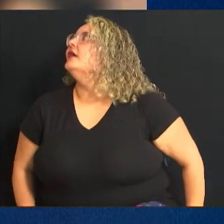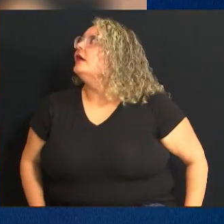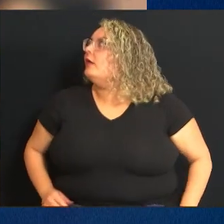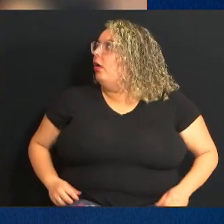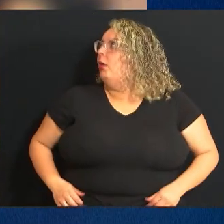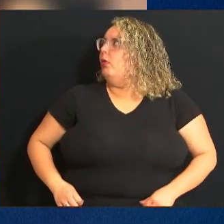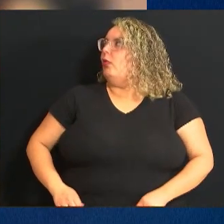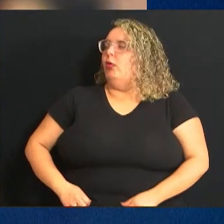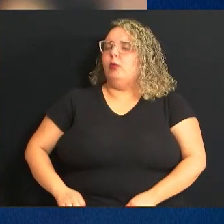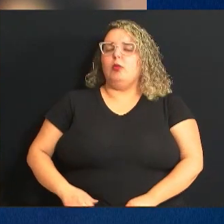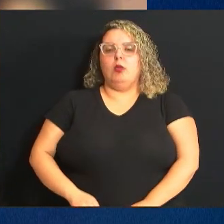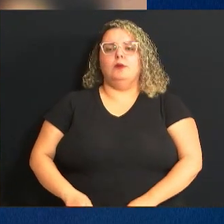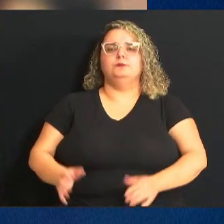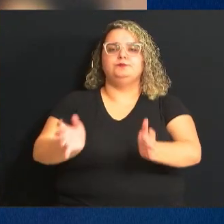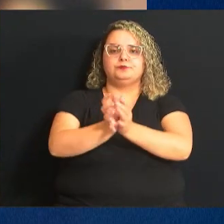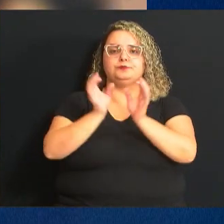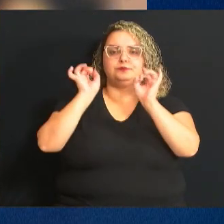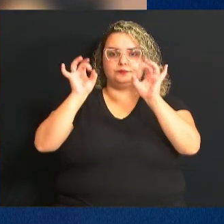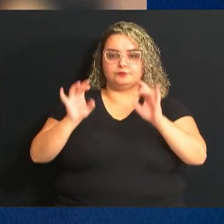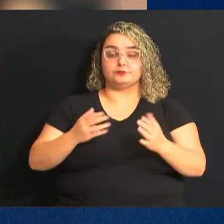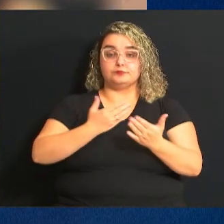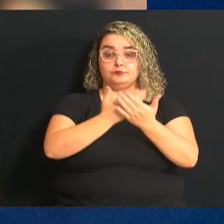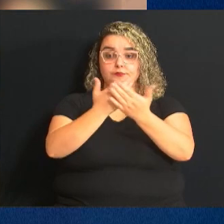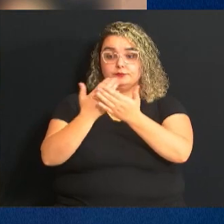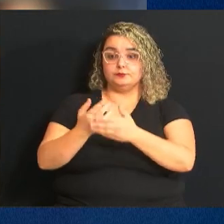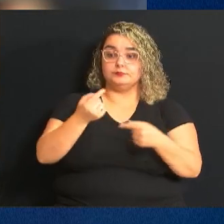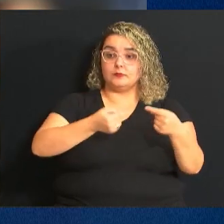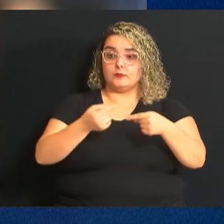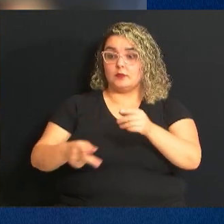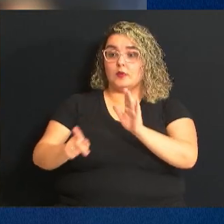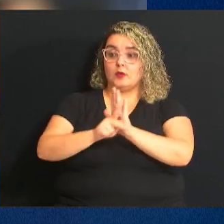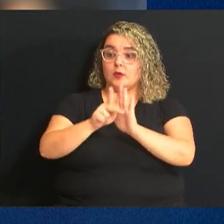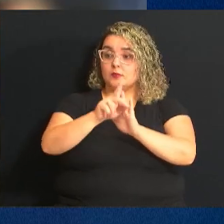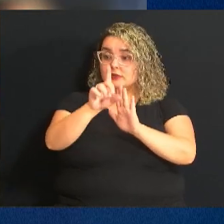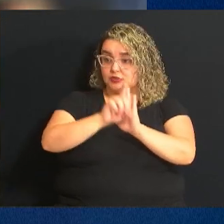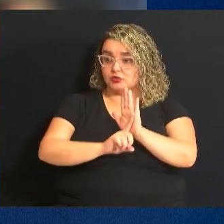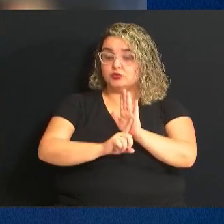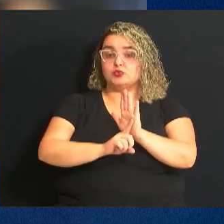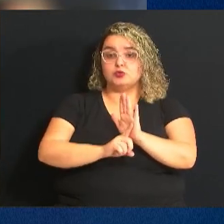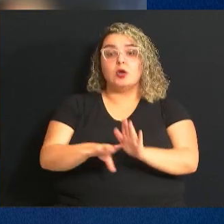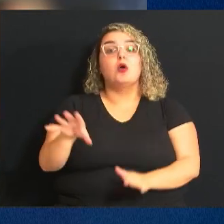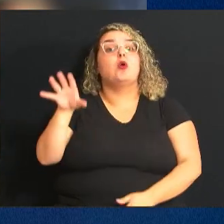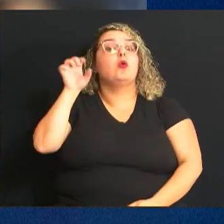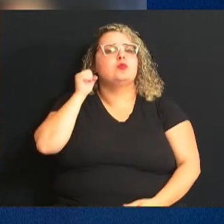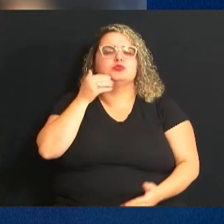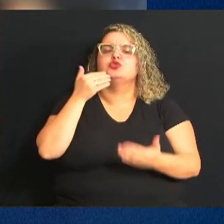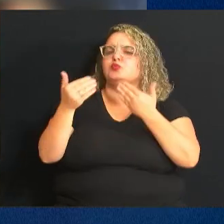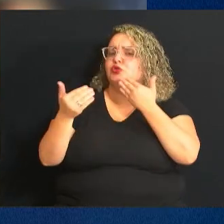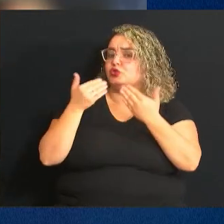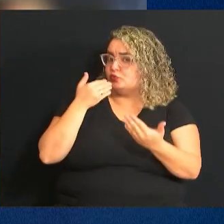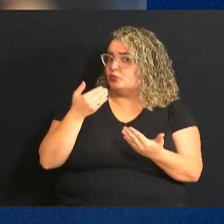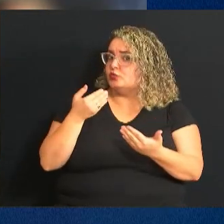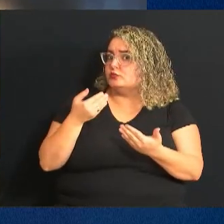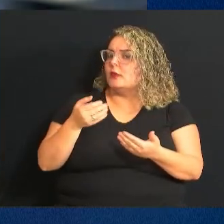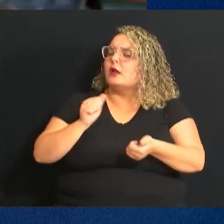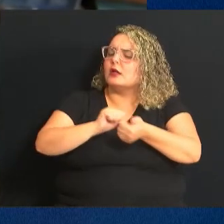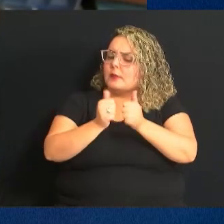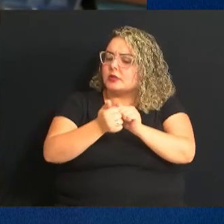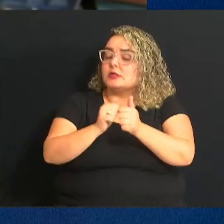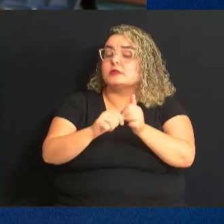Comissão Especial de Estudos que discute o plano diretor ouve as demandas para ajustes na